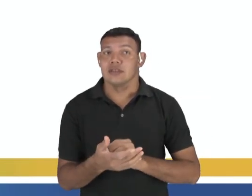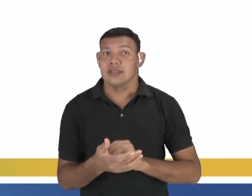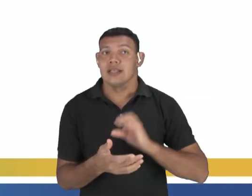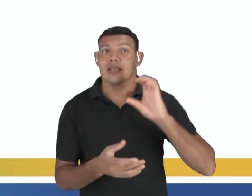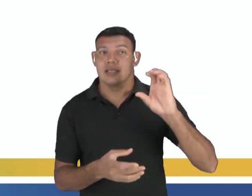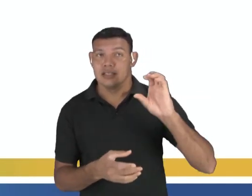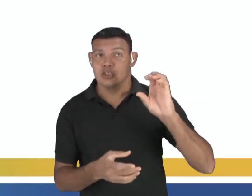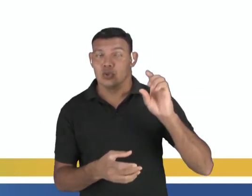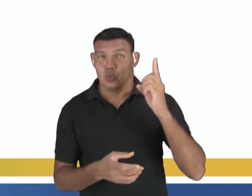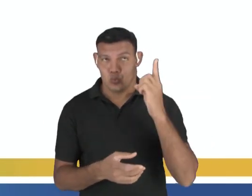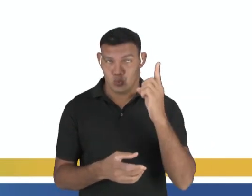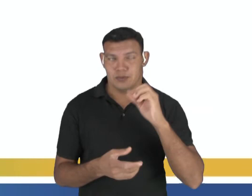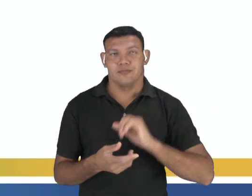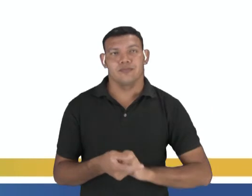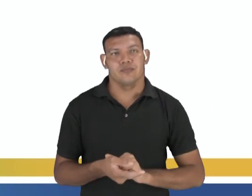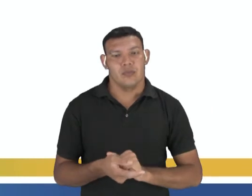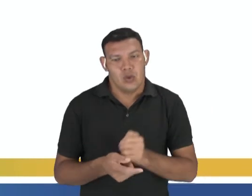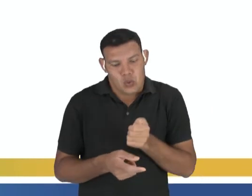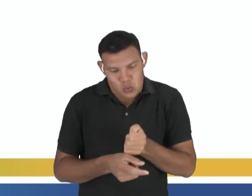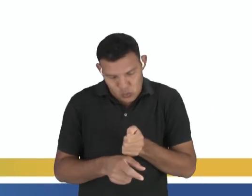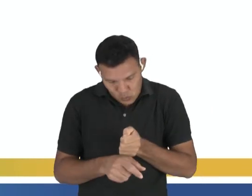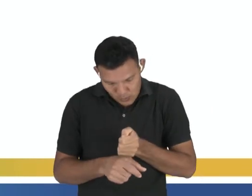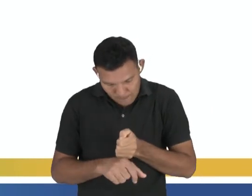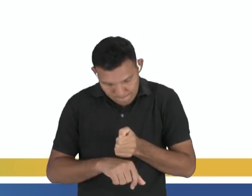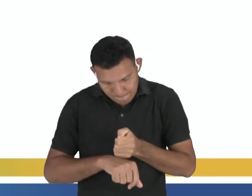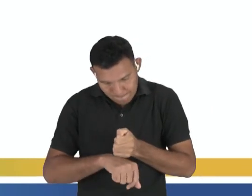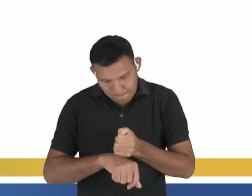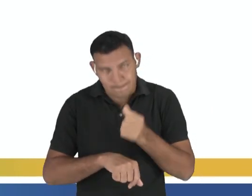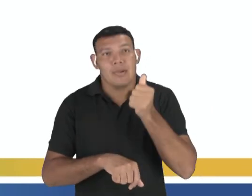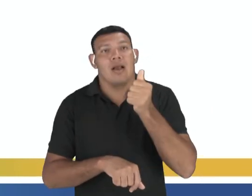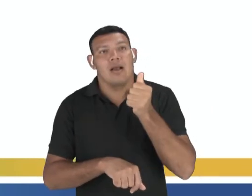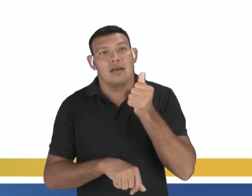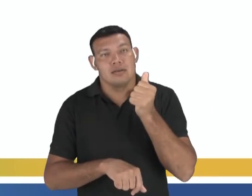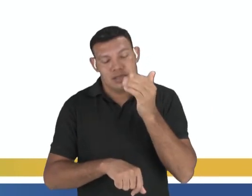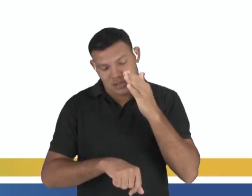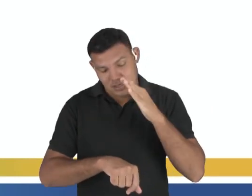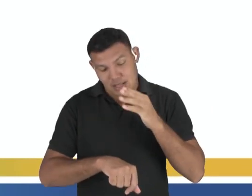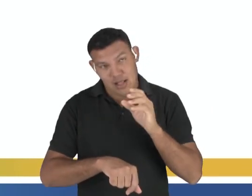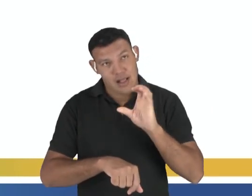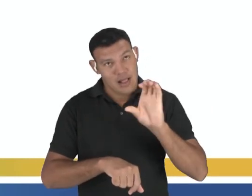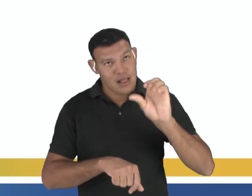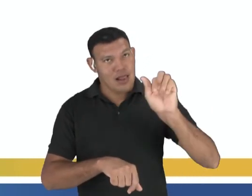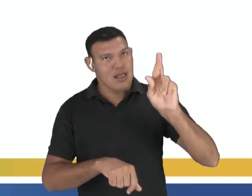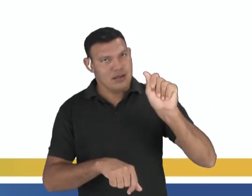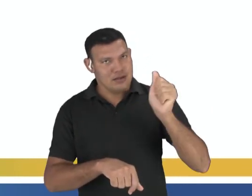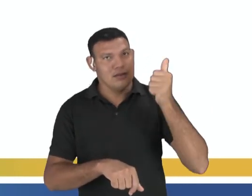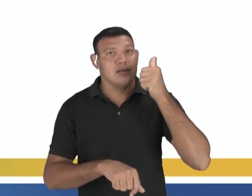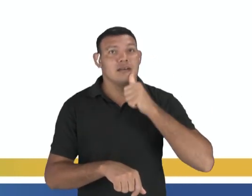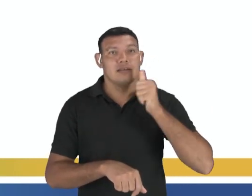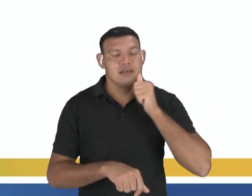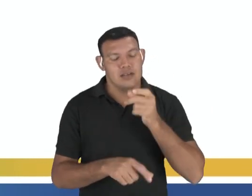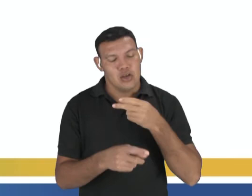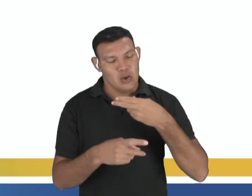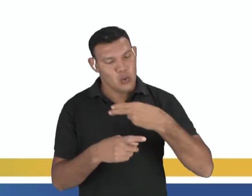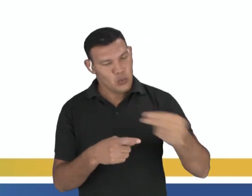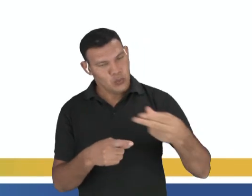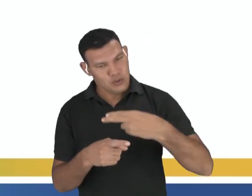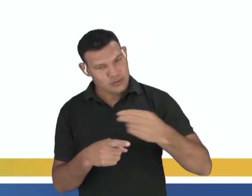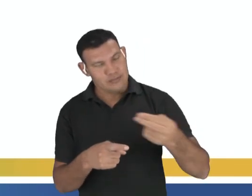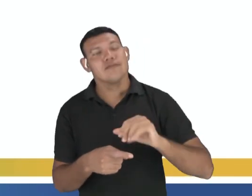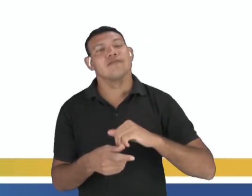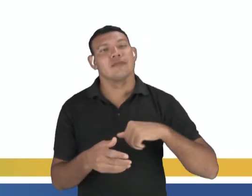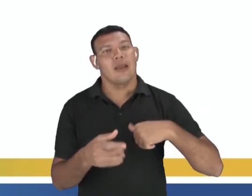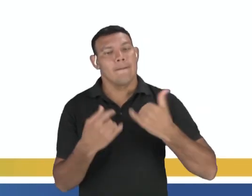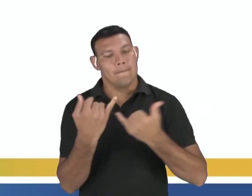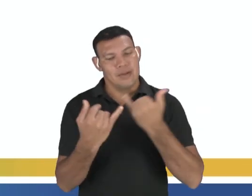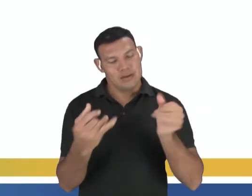poder vencer o jogo. Aí no próximo lançamento sai cara. Se sair cara, novamente a Ana vai acabar o jogo